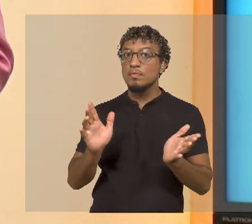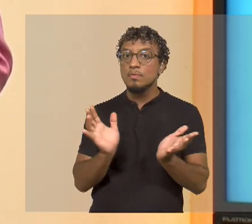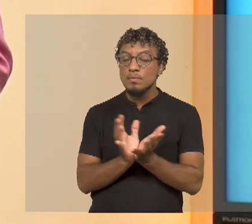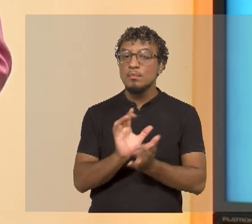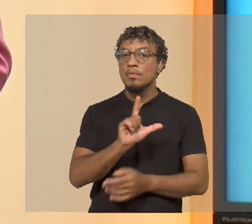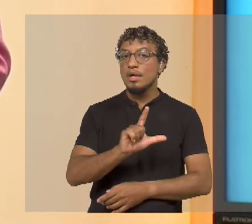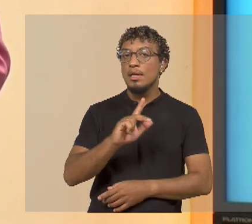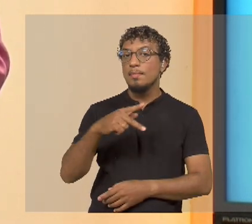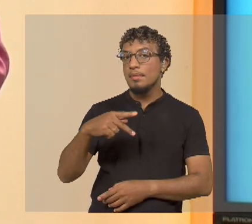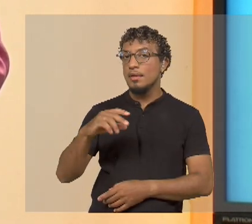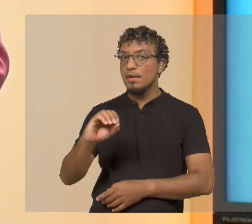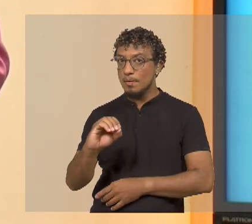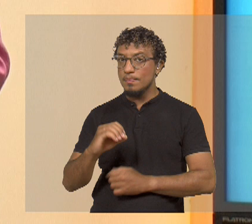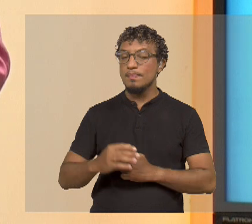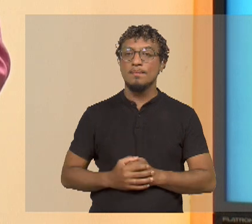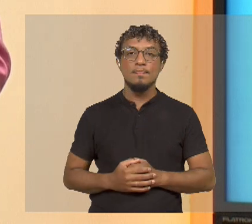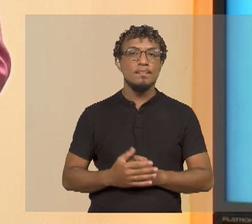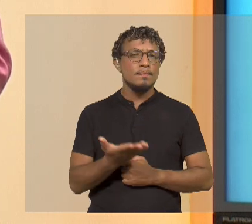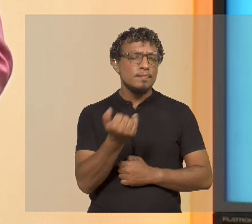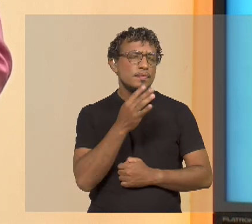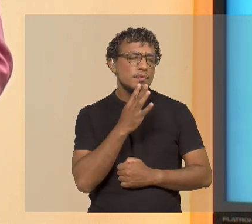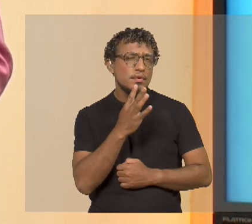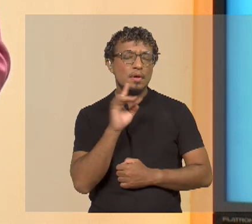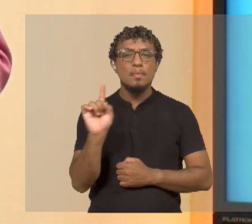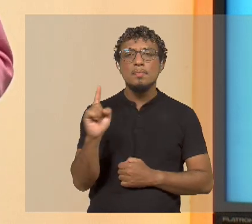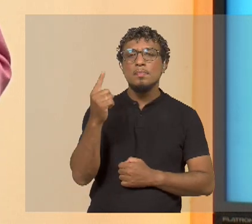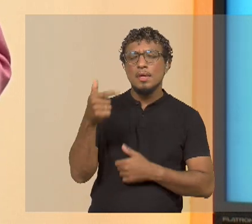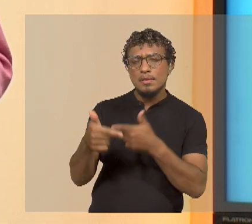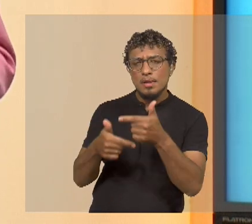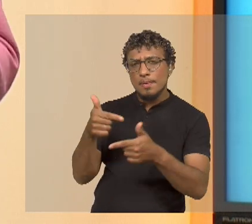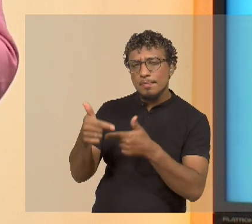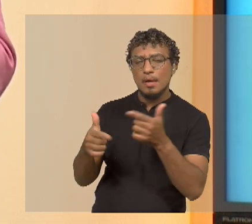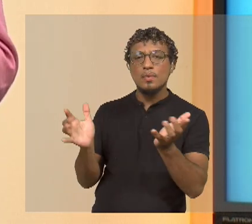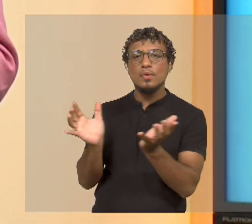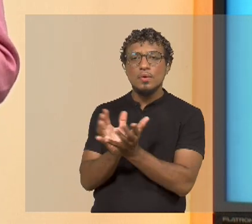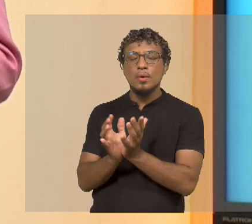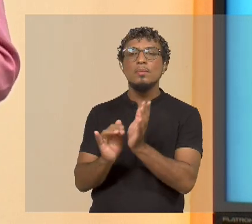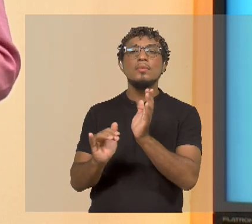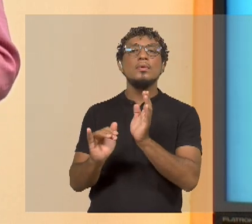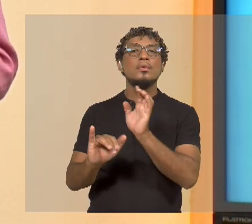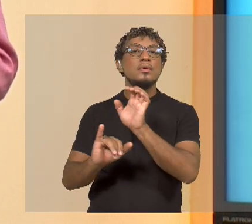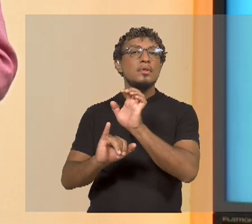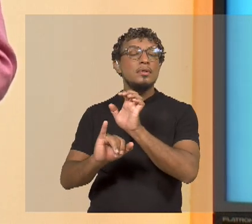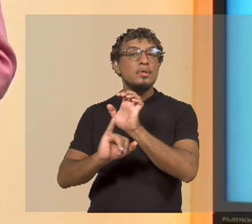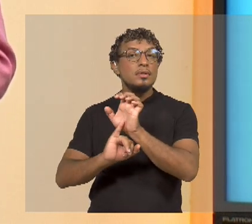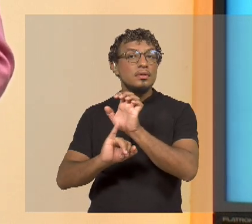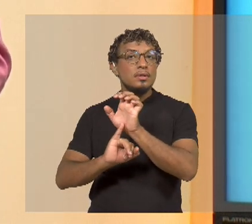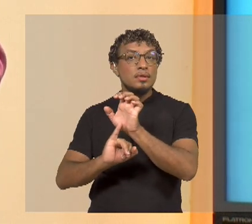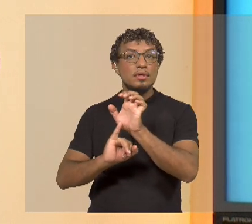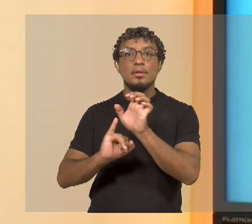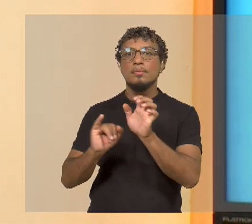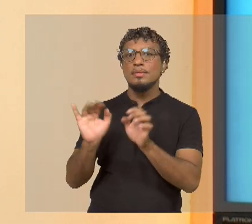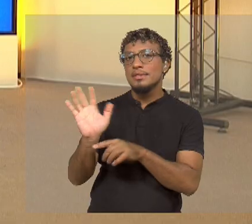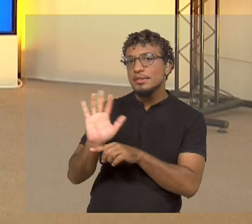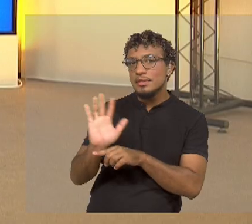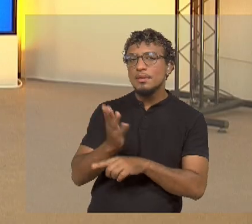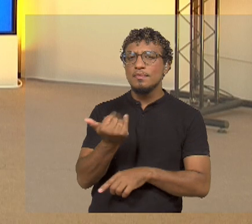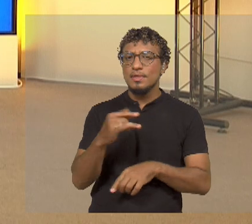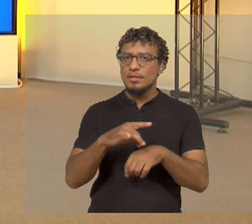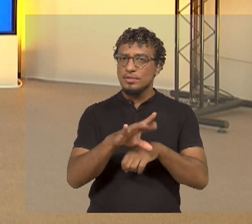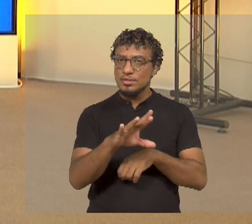Olímpico. Conheça o trabalho da primeira turma da Escola de Cinema do IEMA. E veja também as dicas para você curtir o fim de